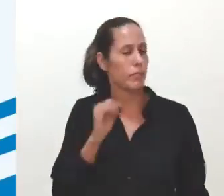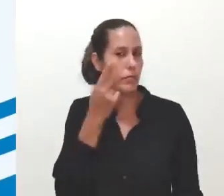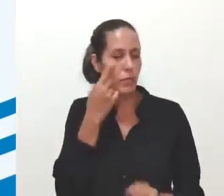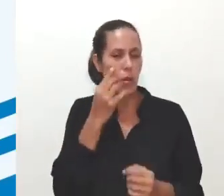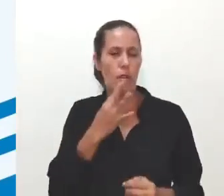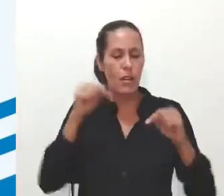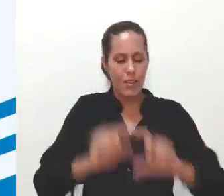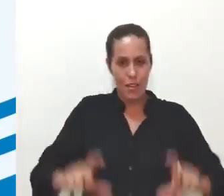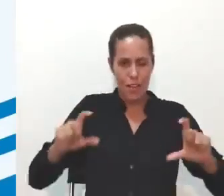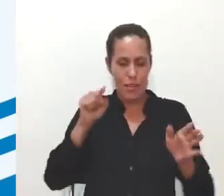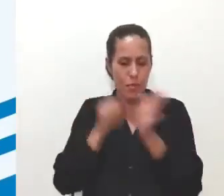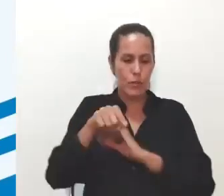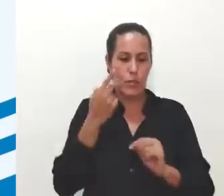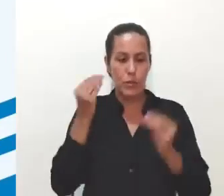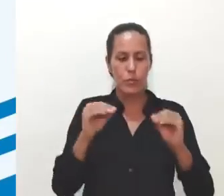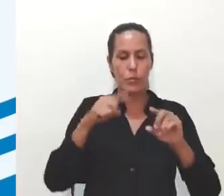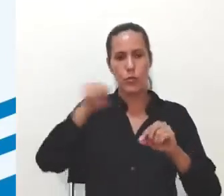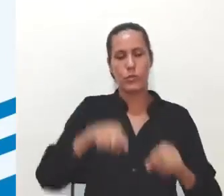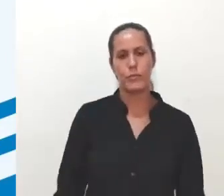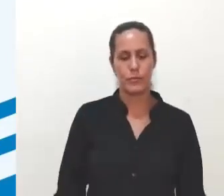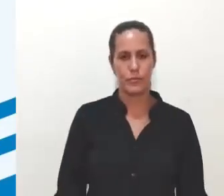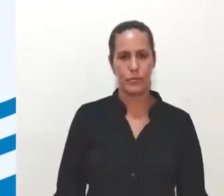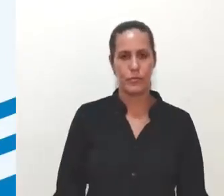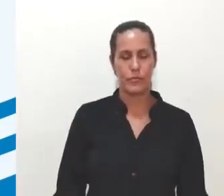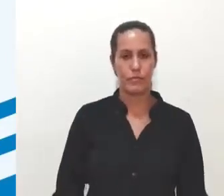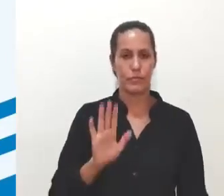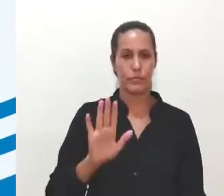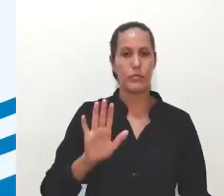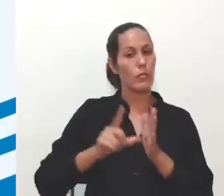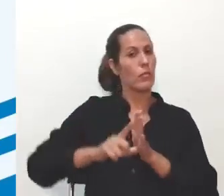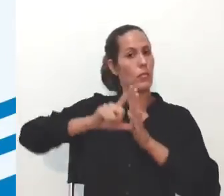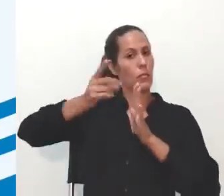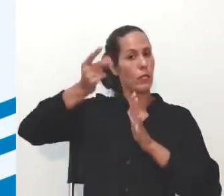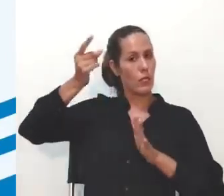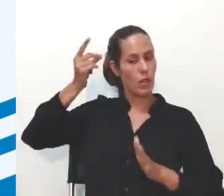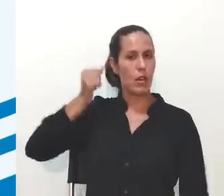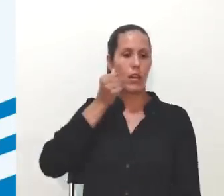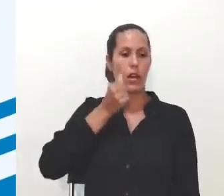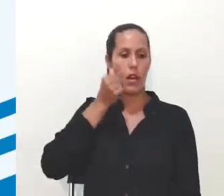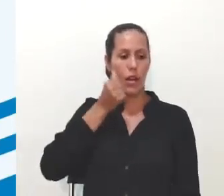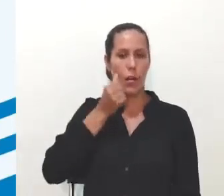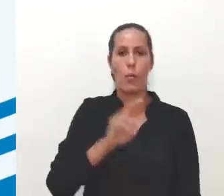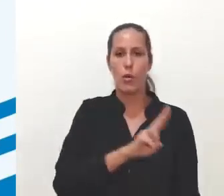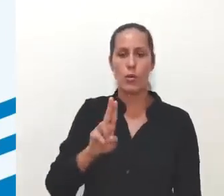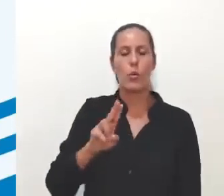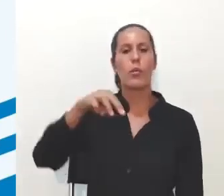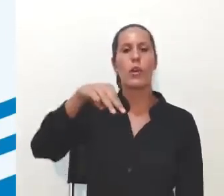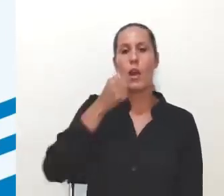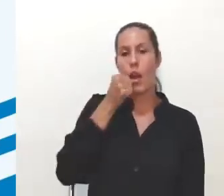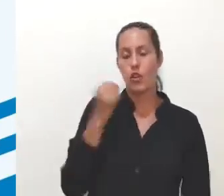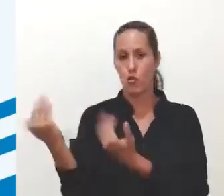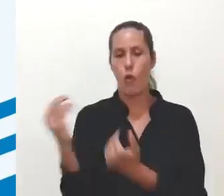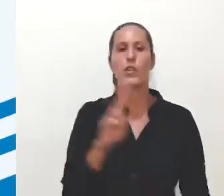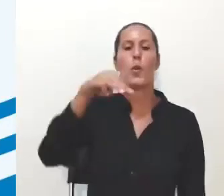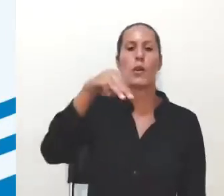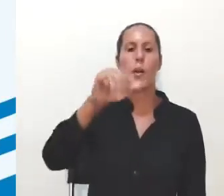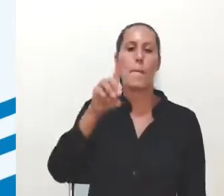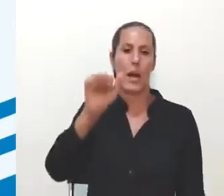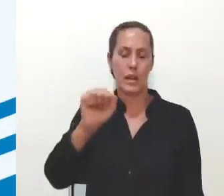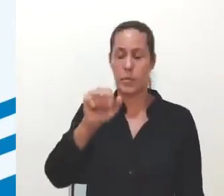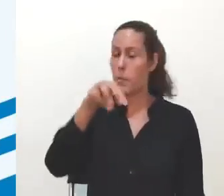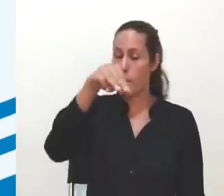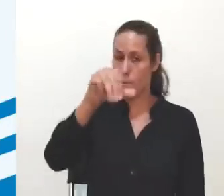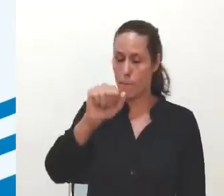local. Então, a nossa língua mudou. Existem outras moedinhas. Será que você consegue descobrir algumas